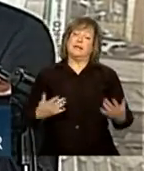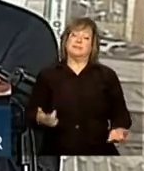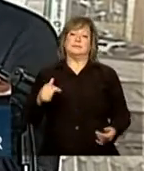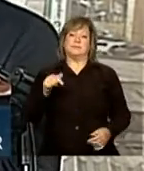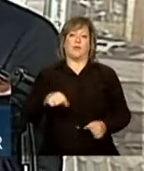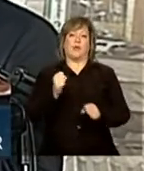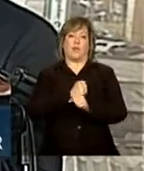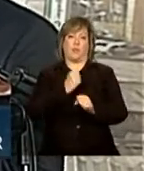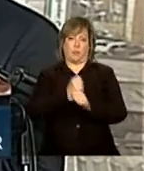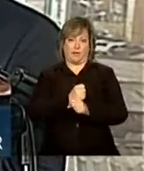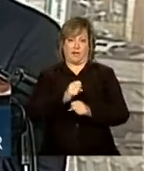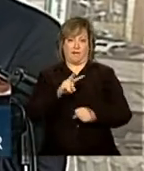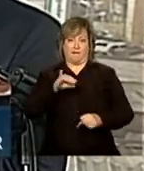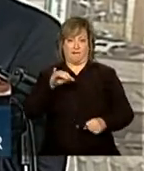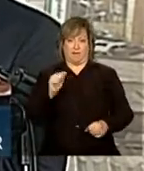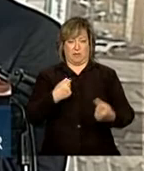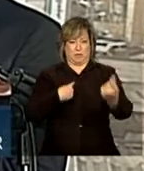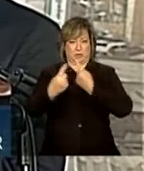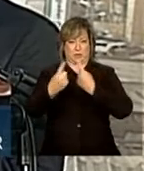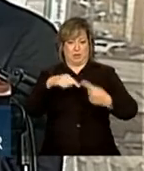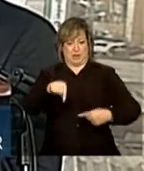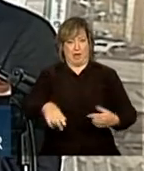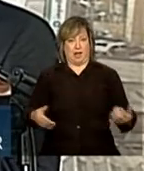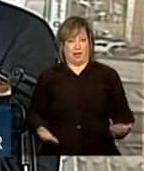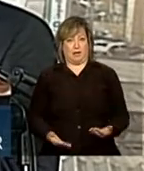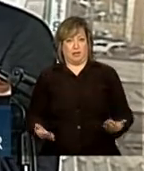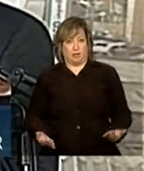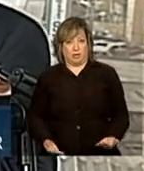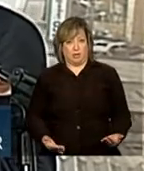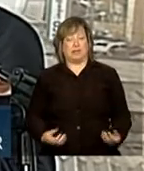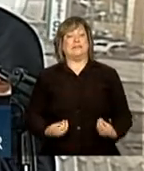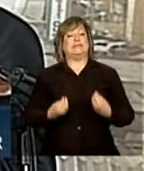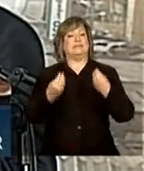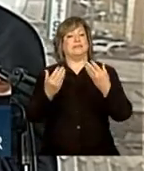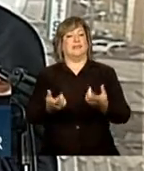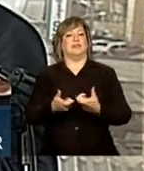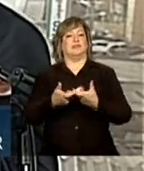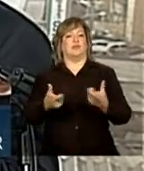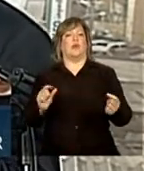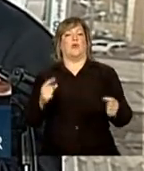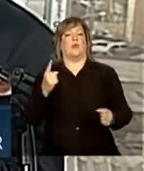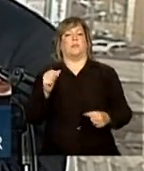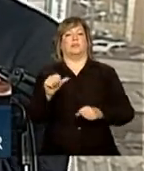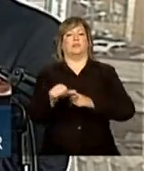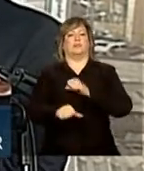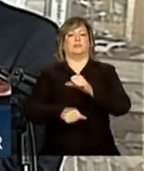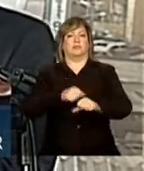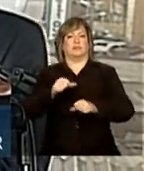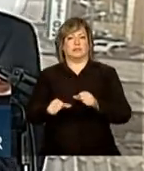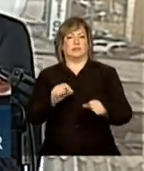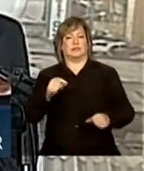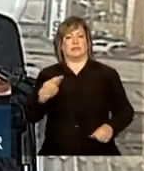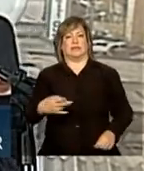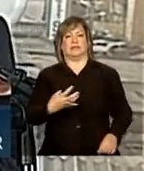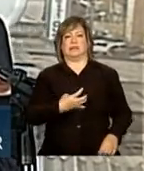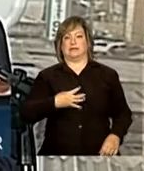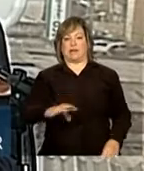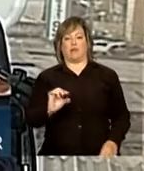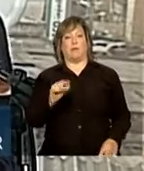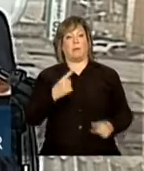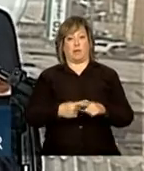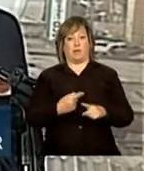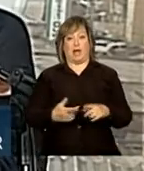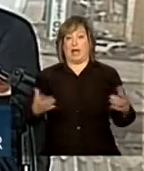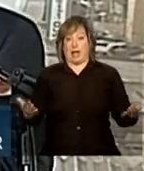construção da Via Expressa vem garantir uma mudança no perfil urbano de Salvador, porque